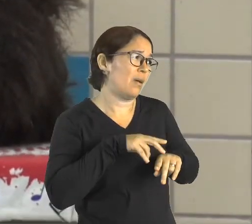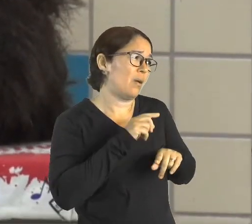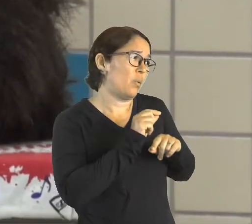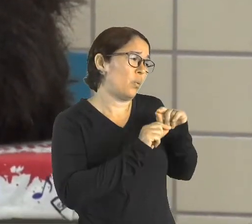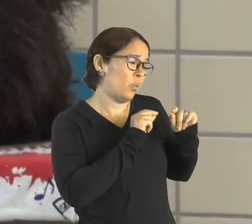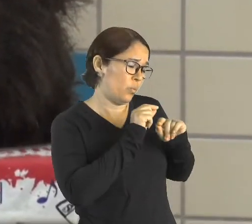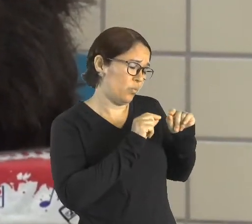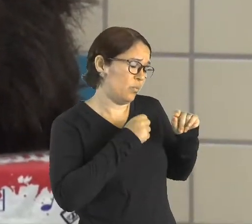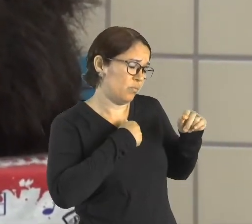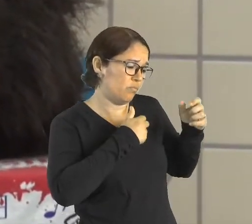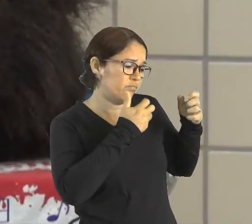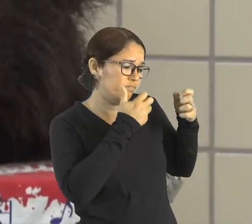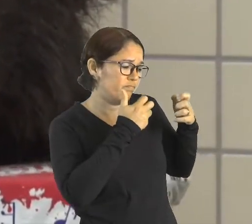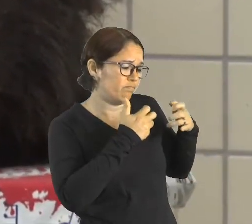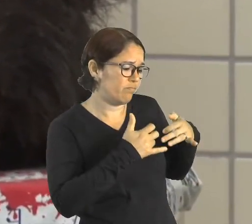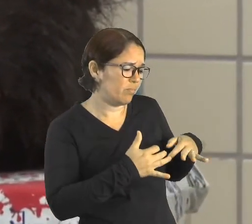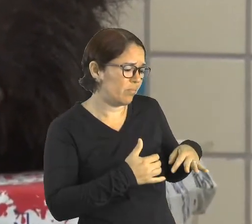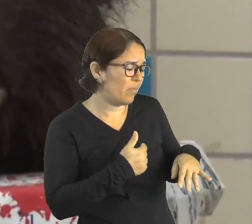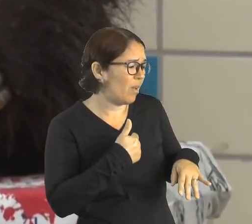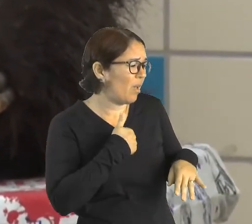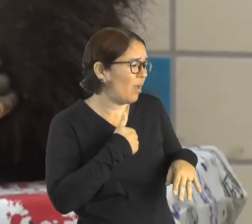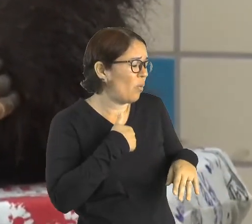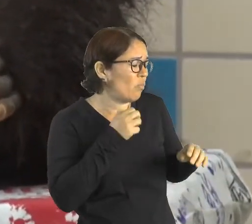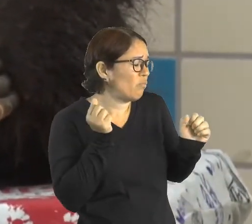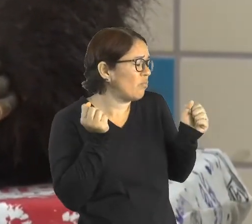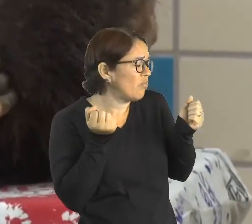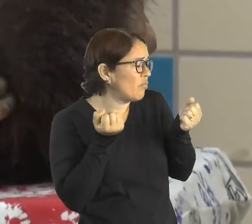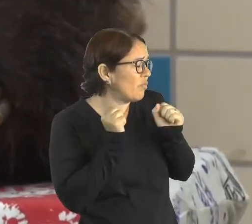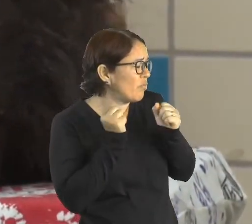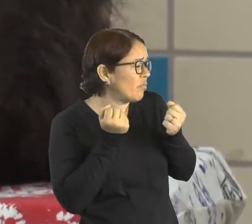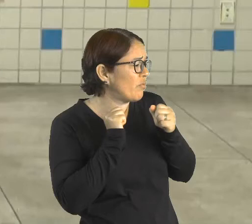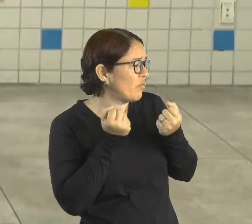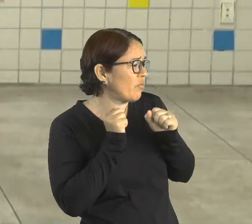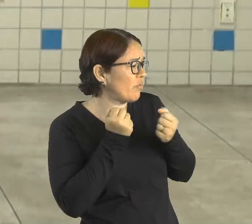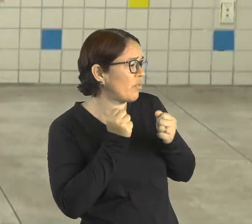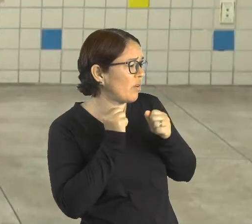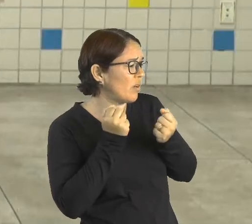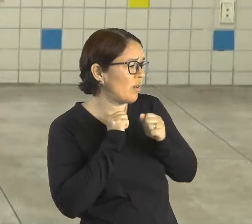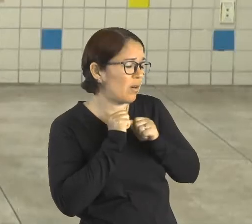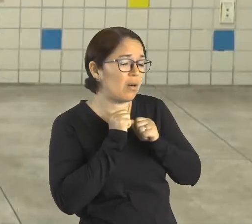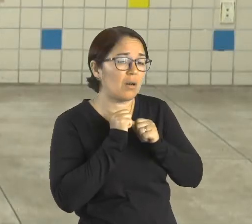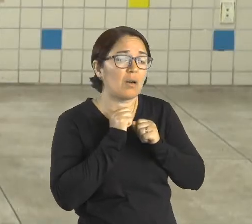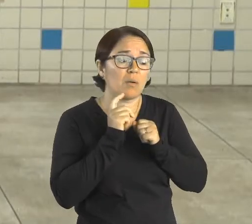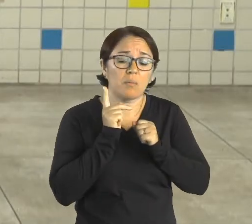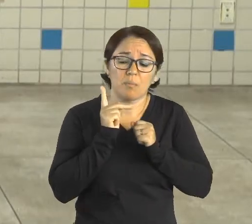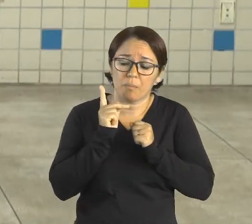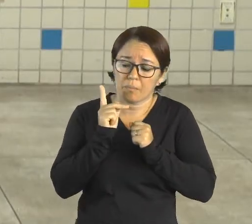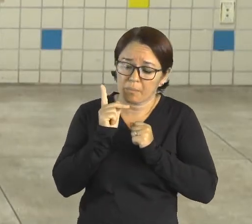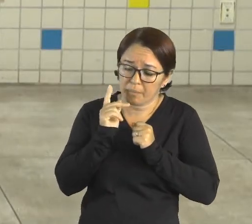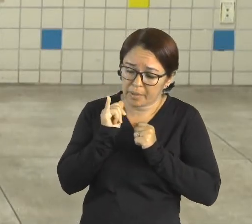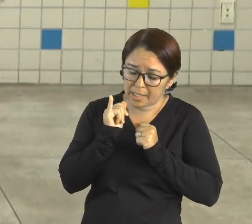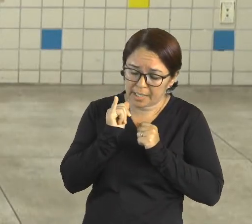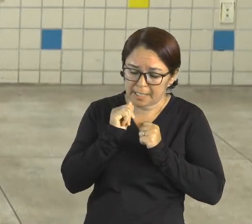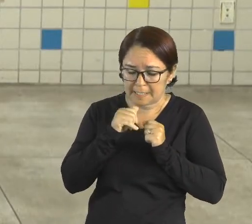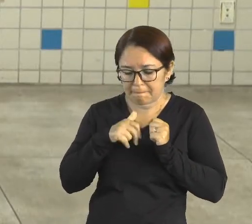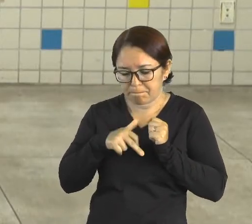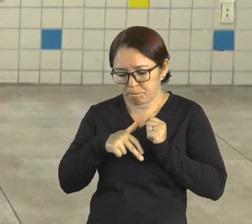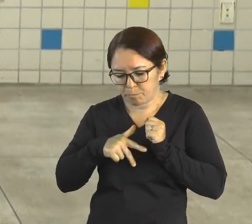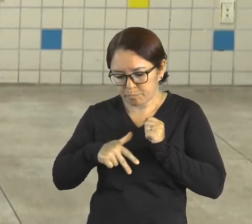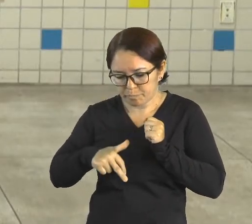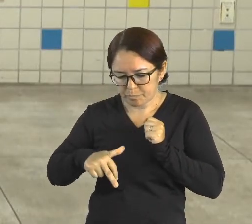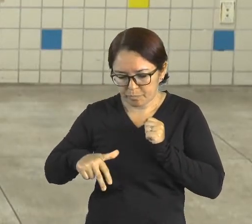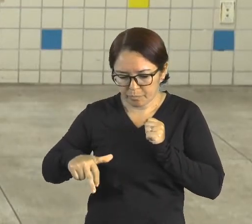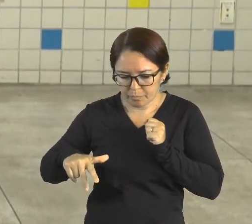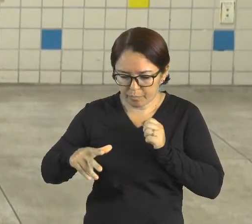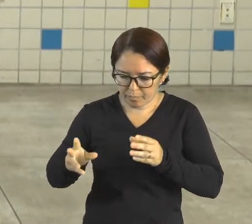papai? Eu estou com tanto frio. E o papai macaco saía até a cama do macaquinho, botava